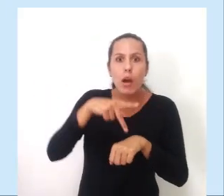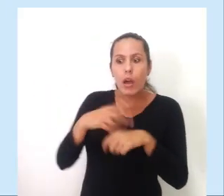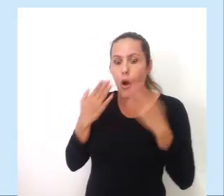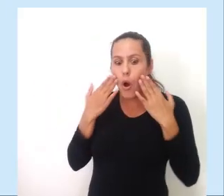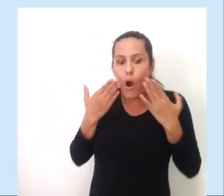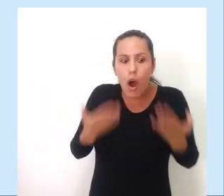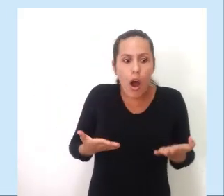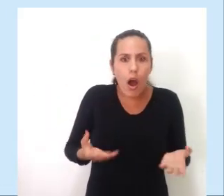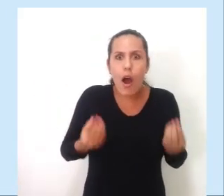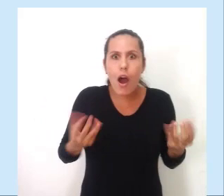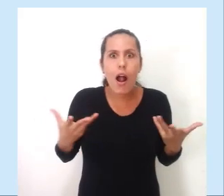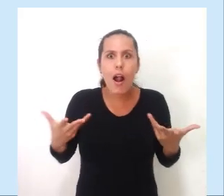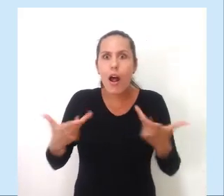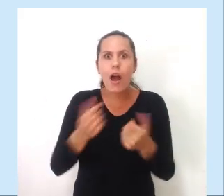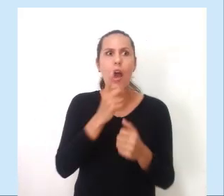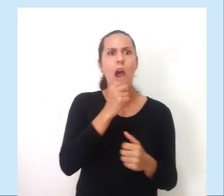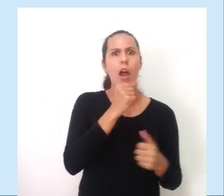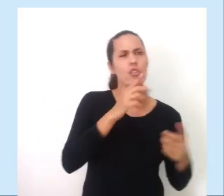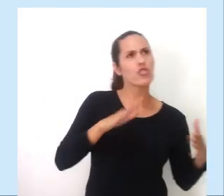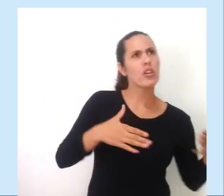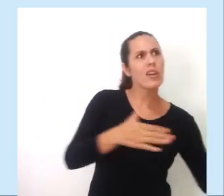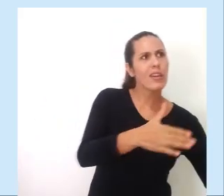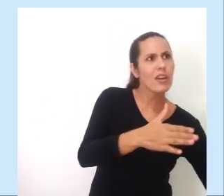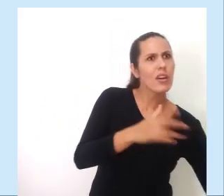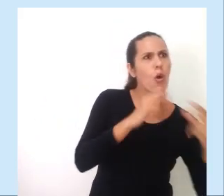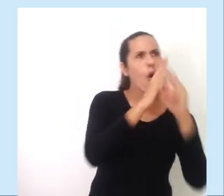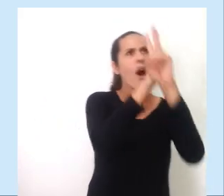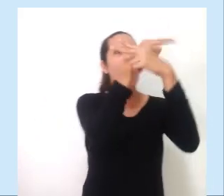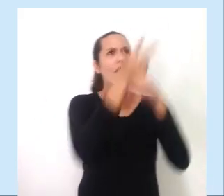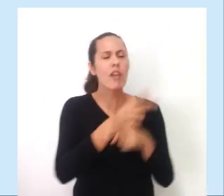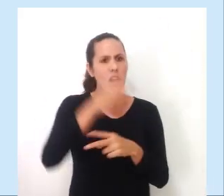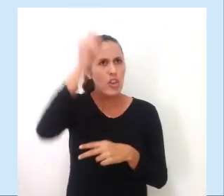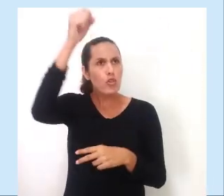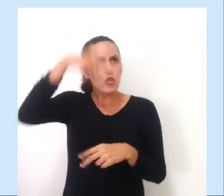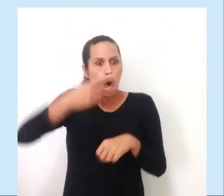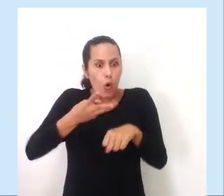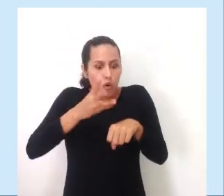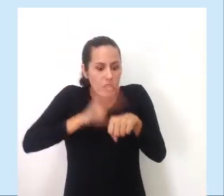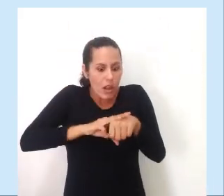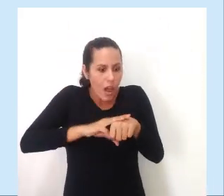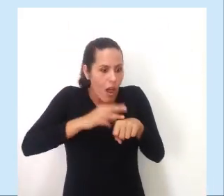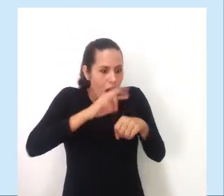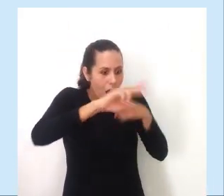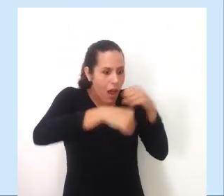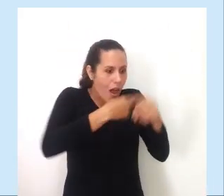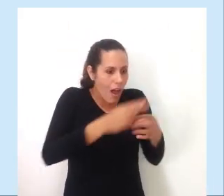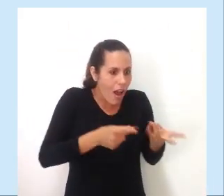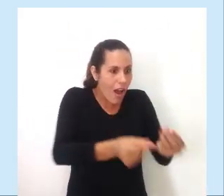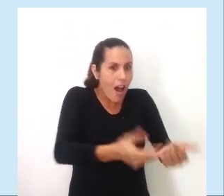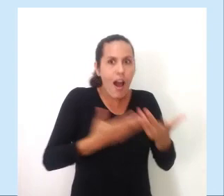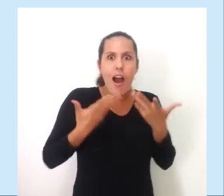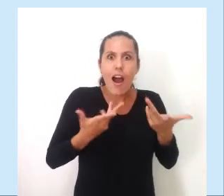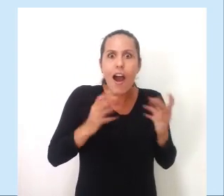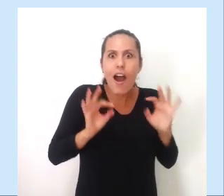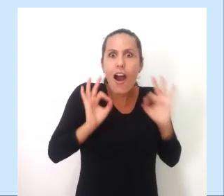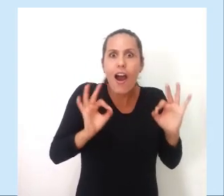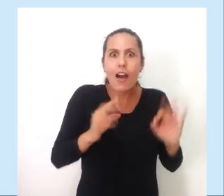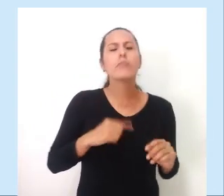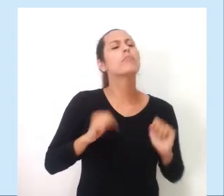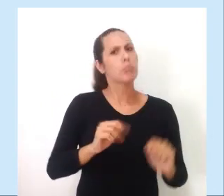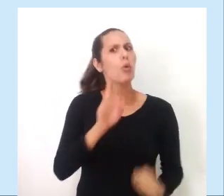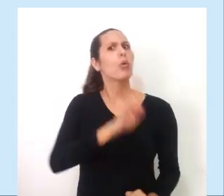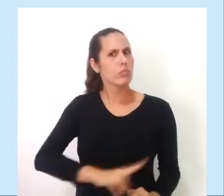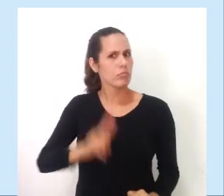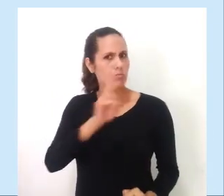que maravilha, temos rios, temos vento e temos sol, ok? Então, a gente pode fazer